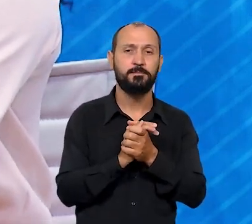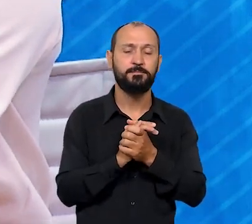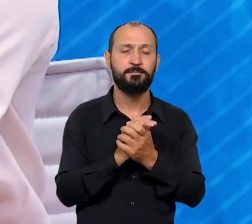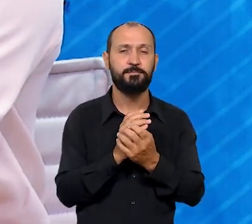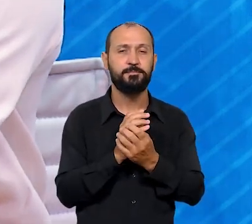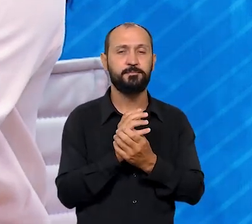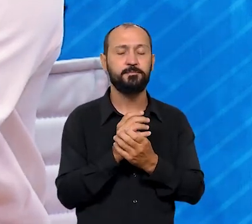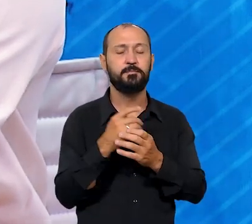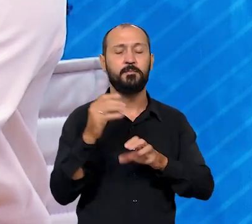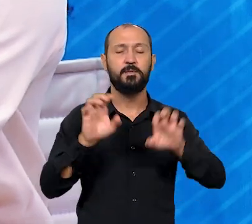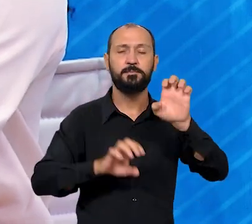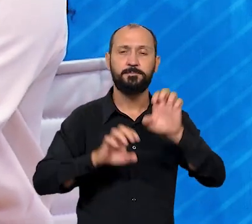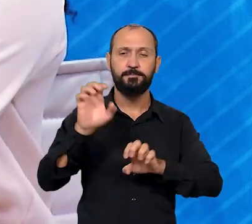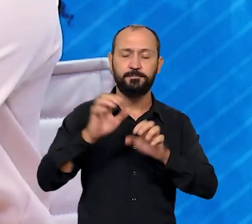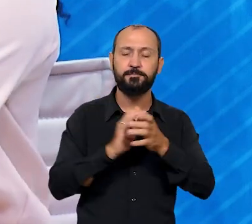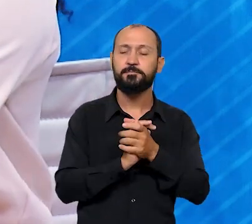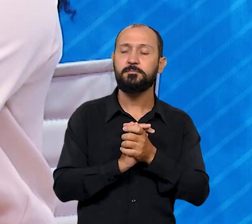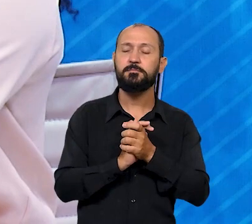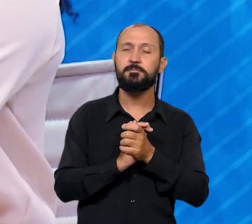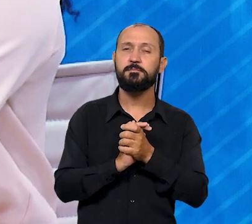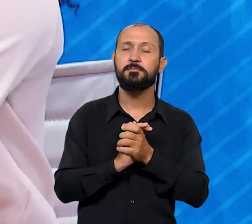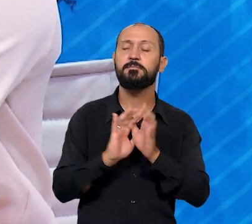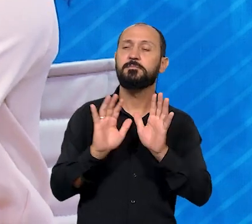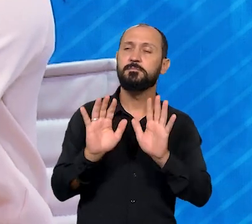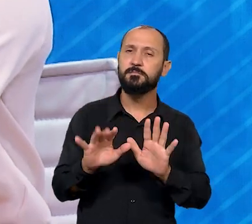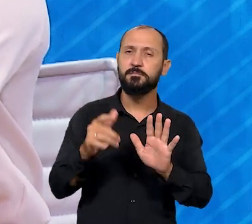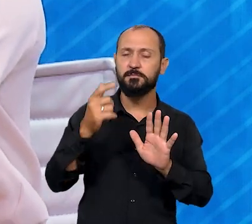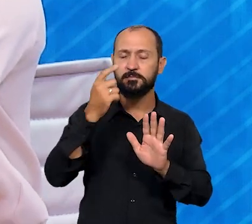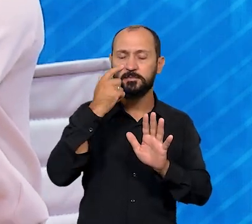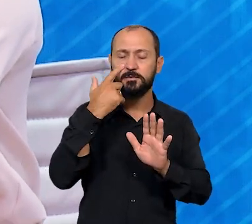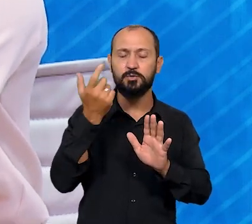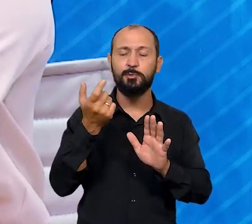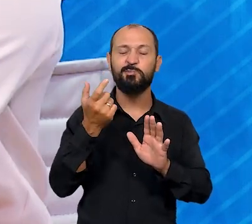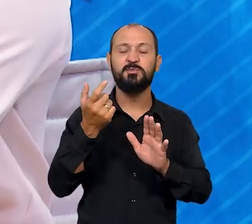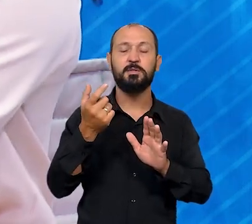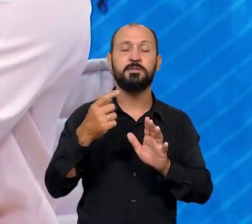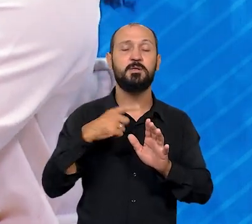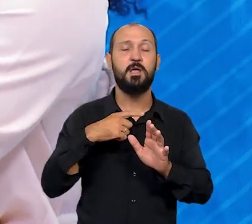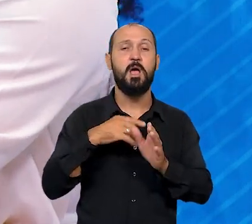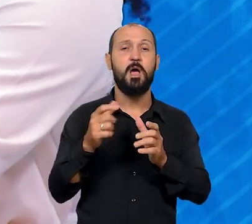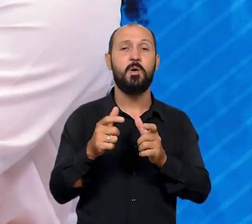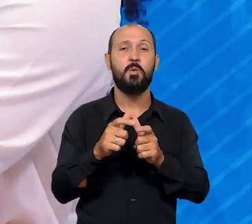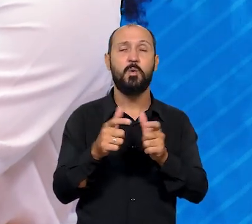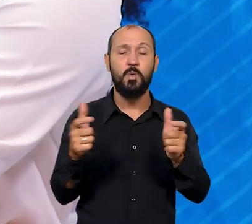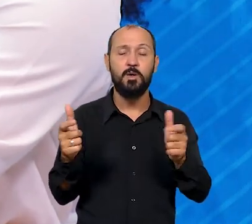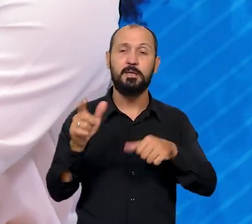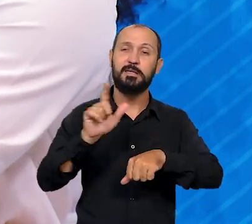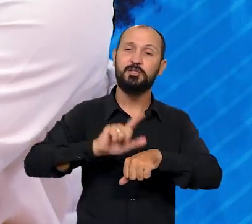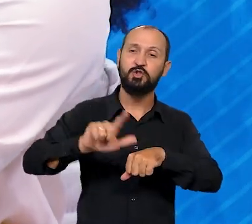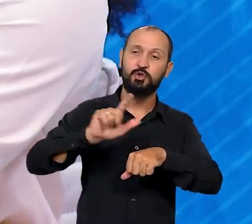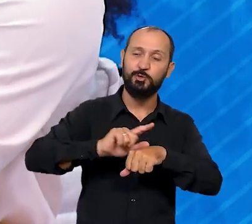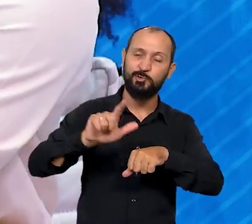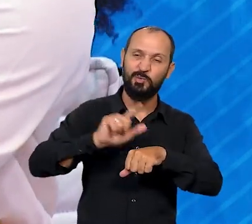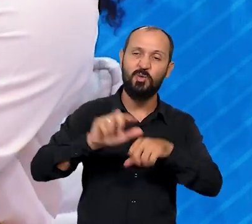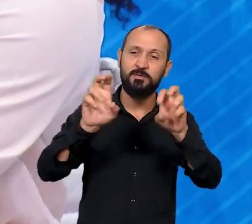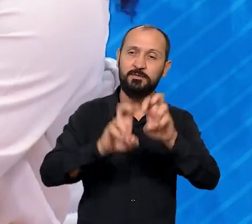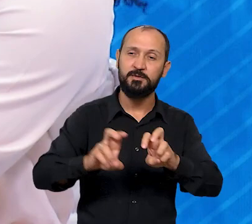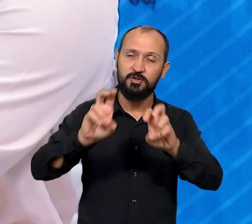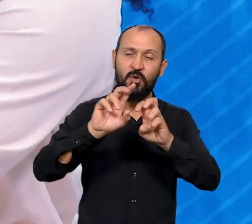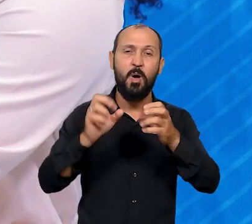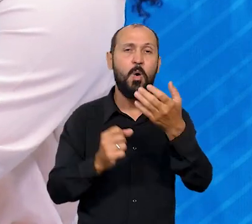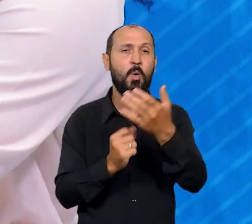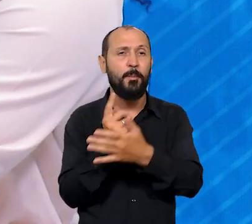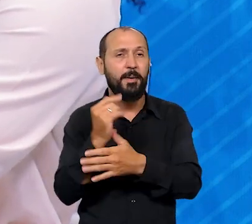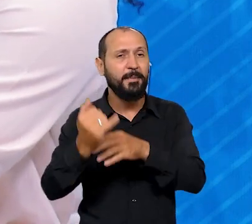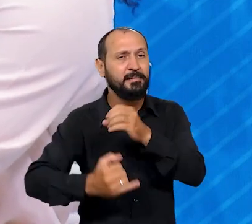deixa a gente vulnerável, né, a essas empresas. Doutor, em relação a essa expansão que nós temos aí das lojas